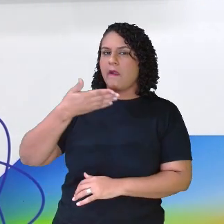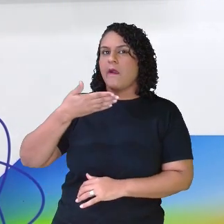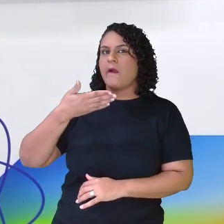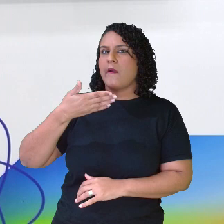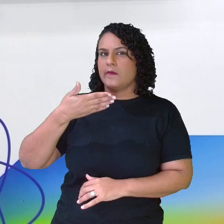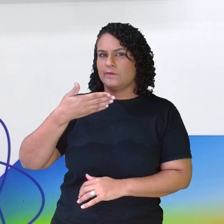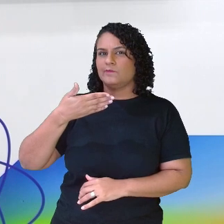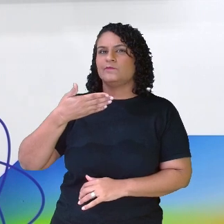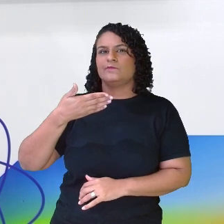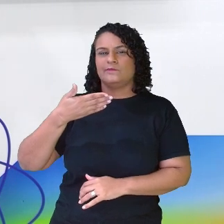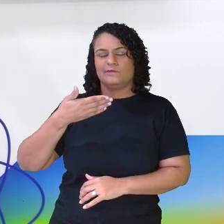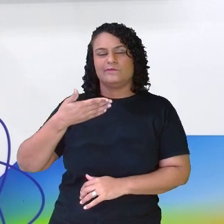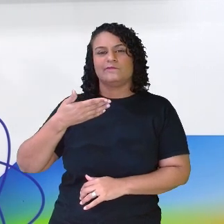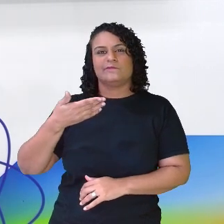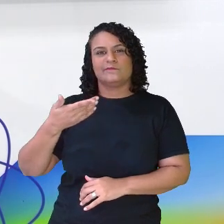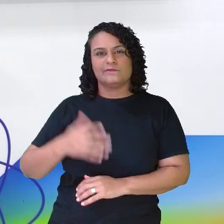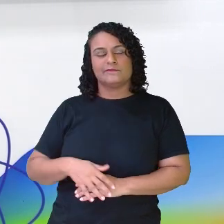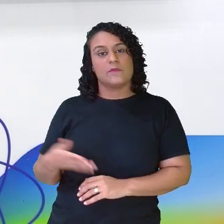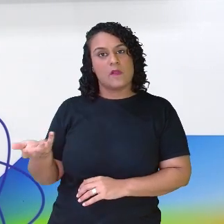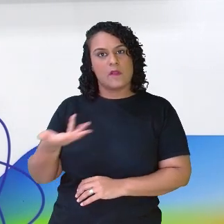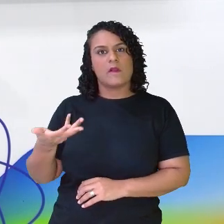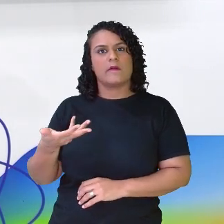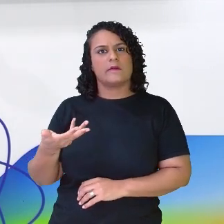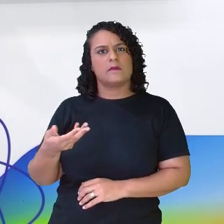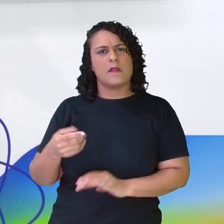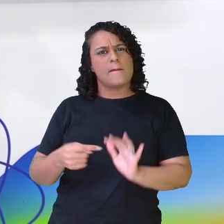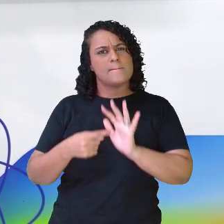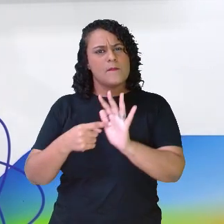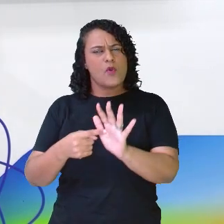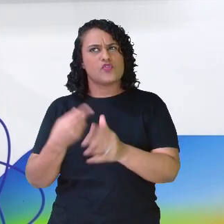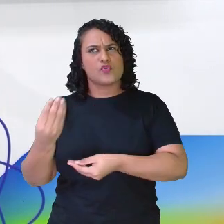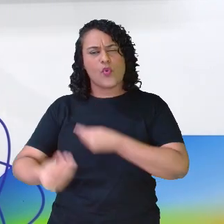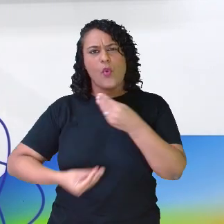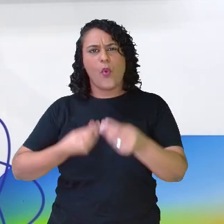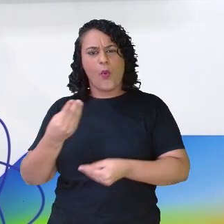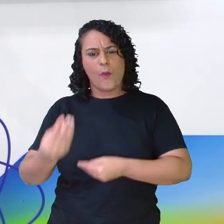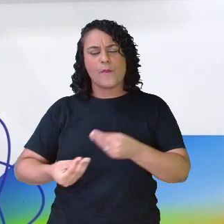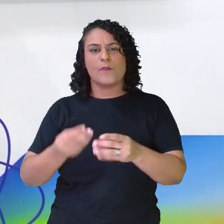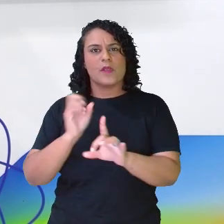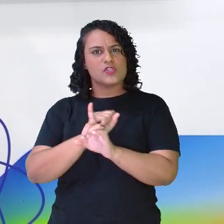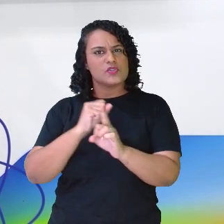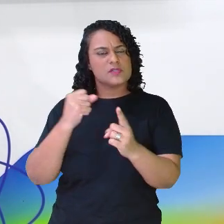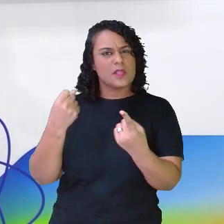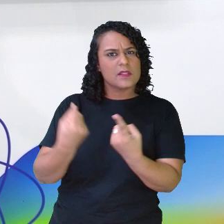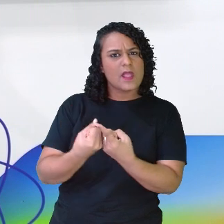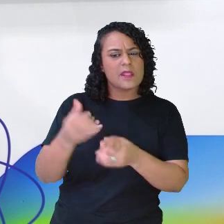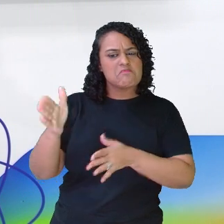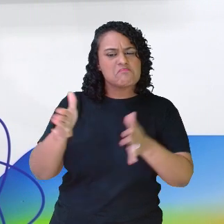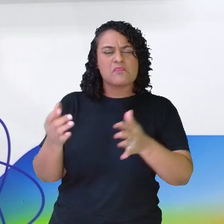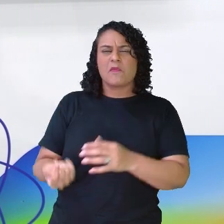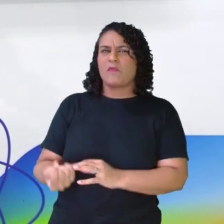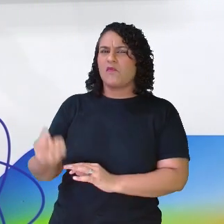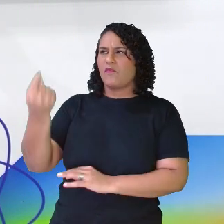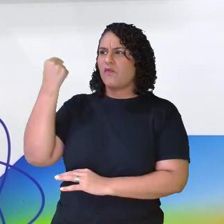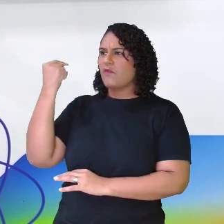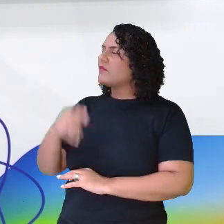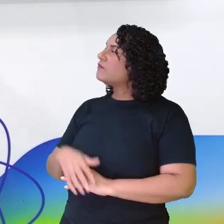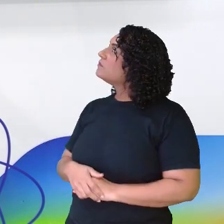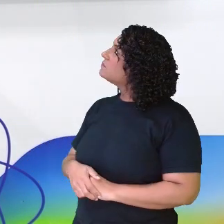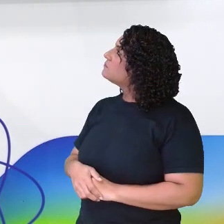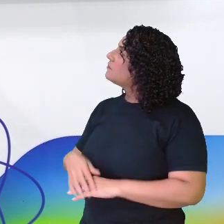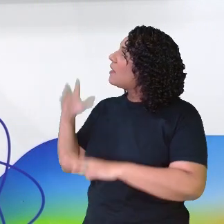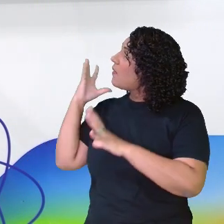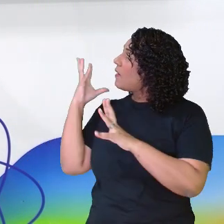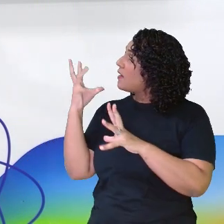traz o resumo da sociedade dessa época. O engenho, se a gente pensa nesse círculo aí, é o resumo dessa